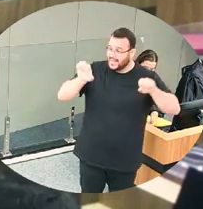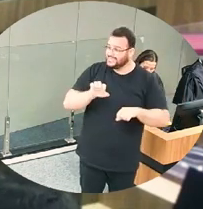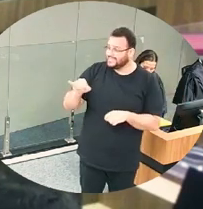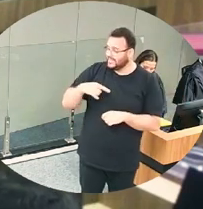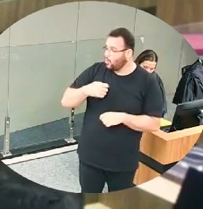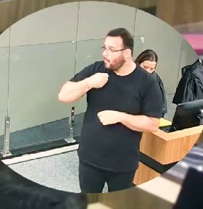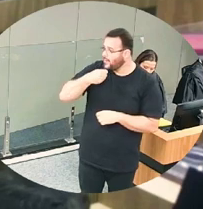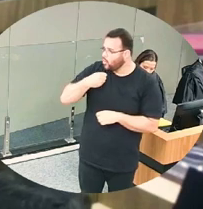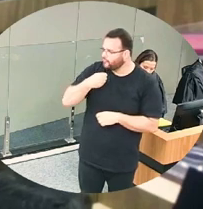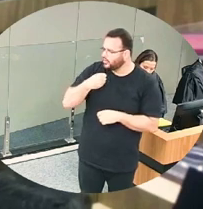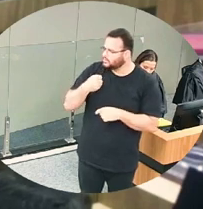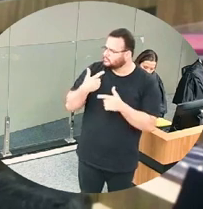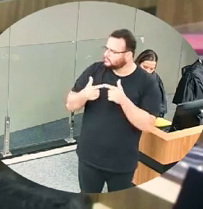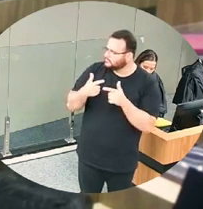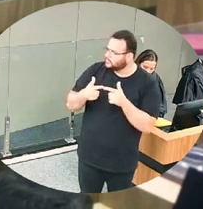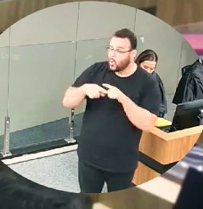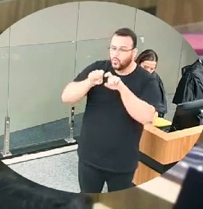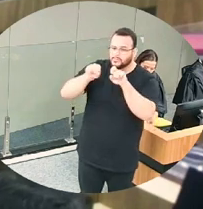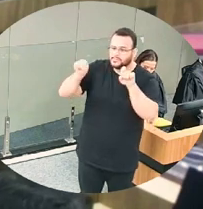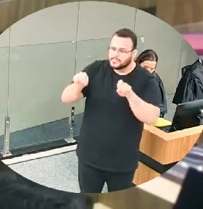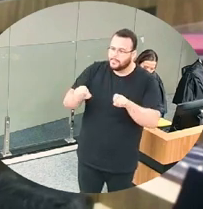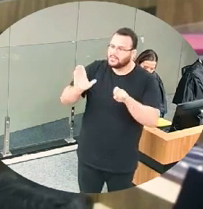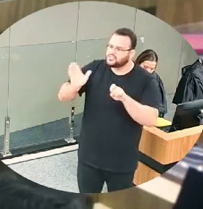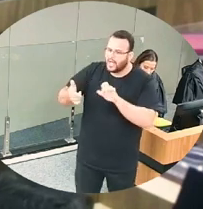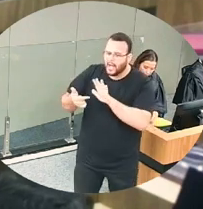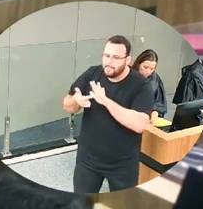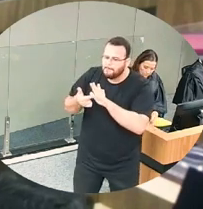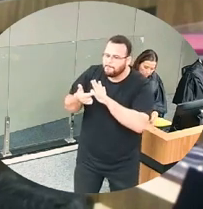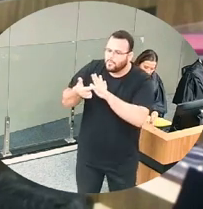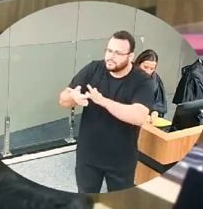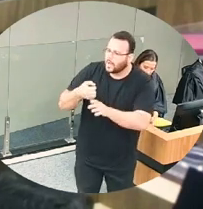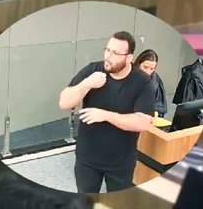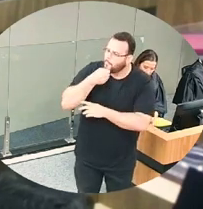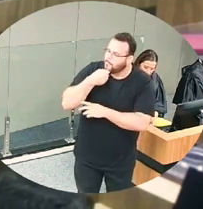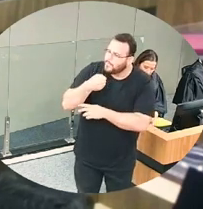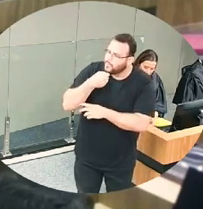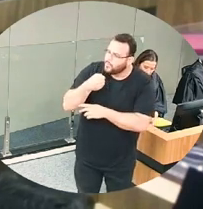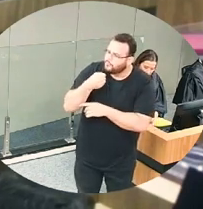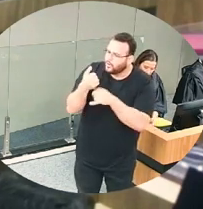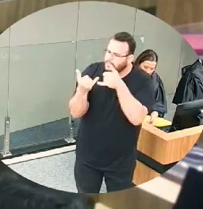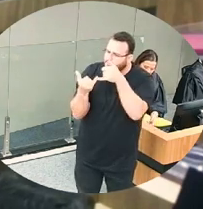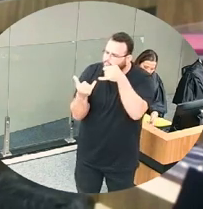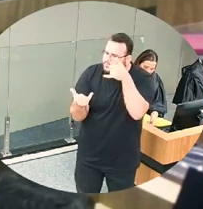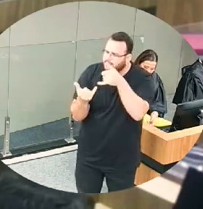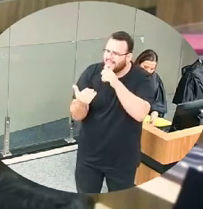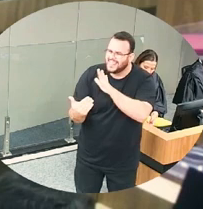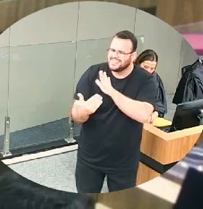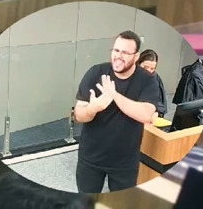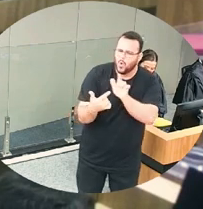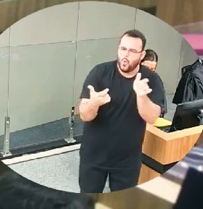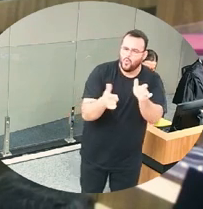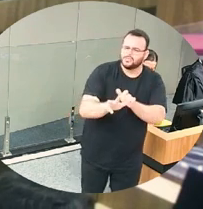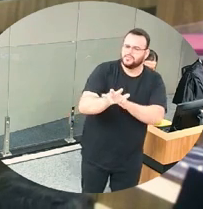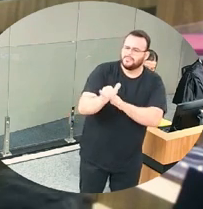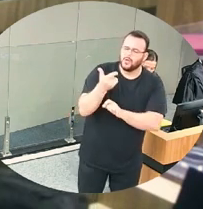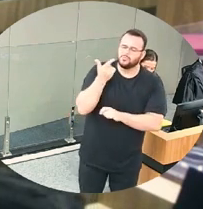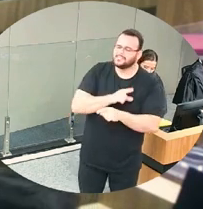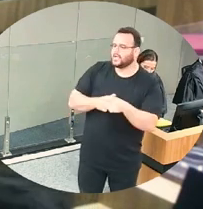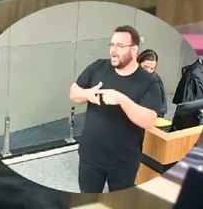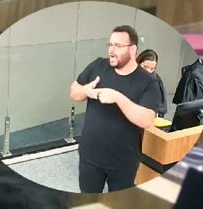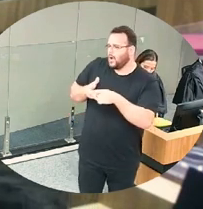microfone hoje falhasse o sistema diria exatamente em que ponto que está passando o fio e até onde ele vai para que seja